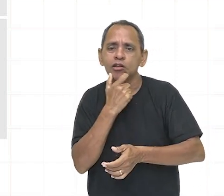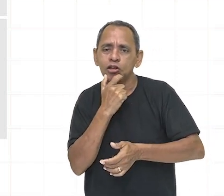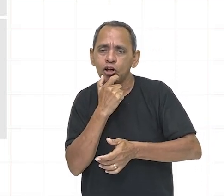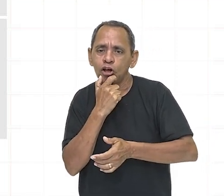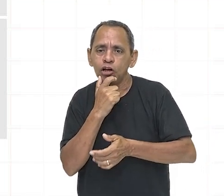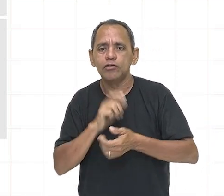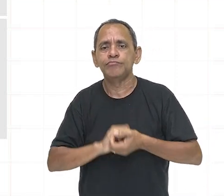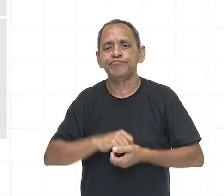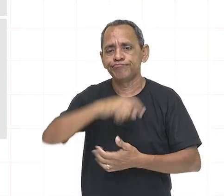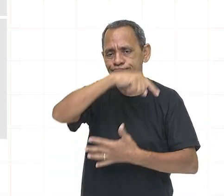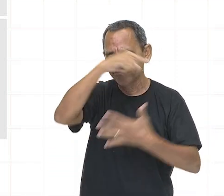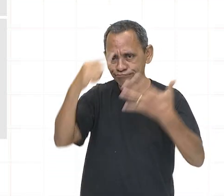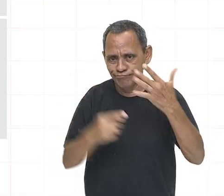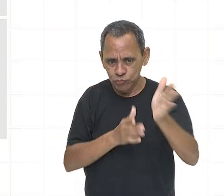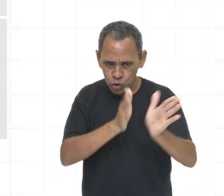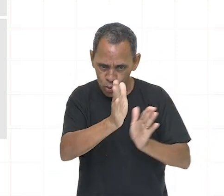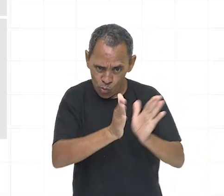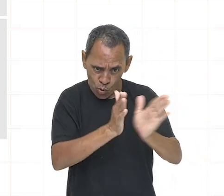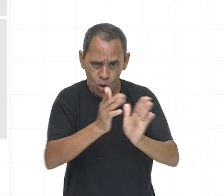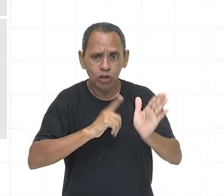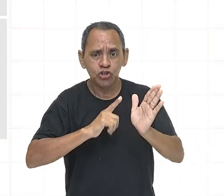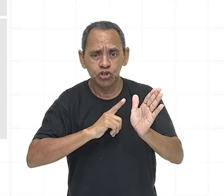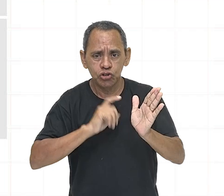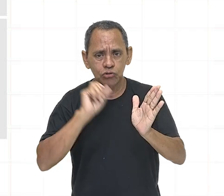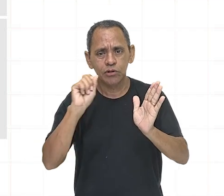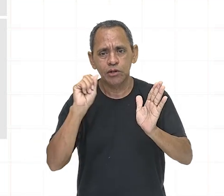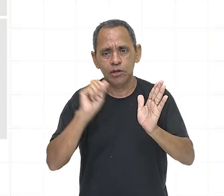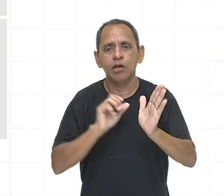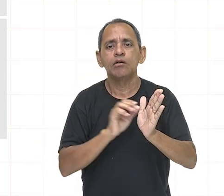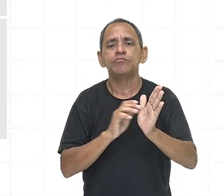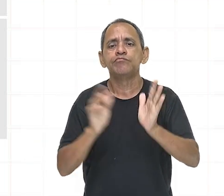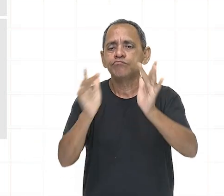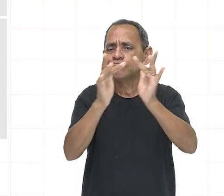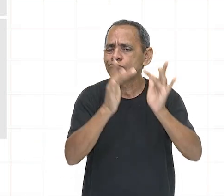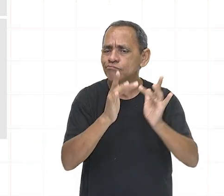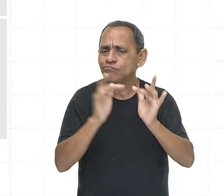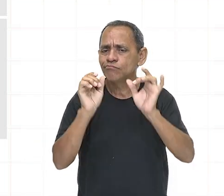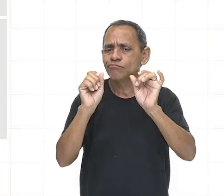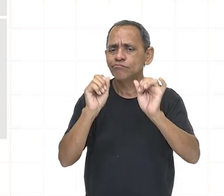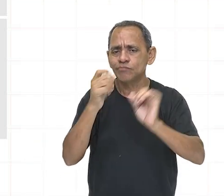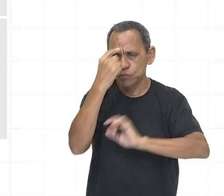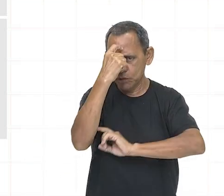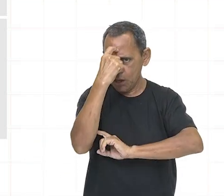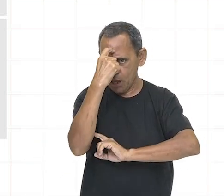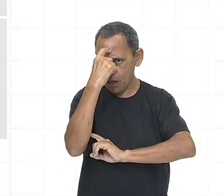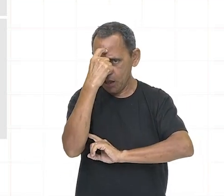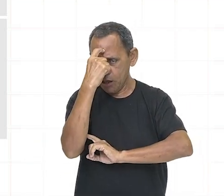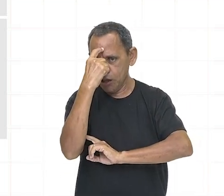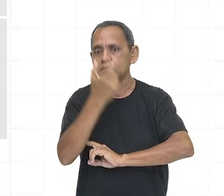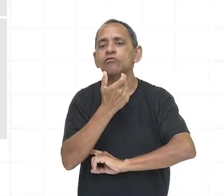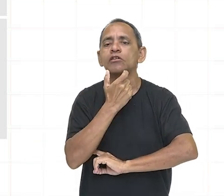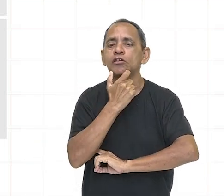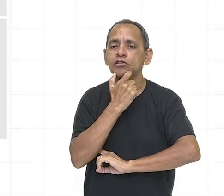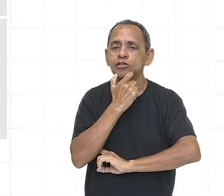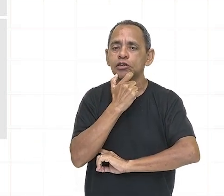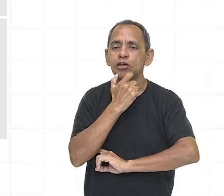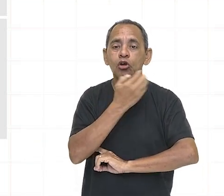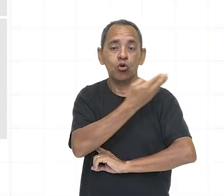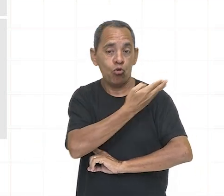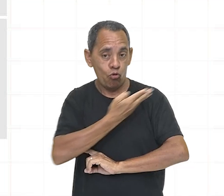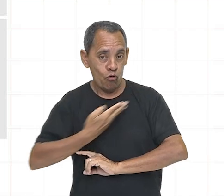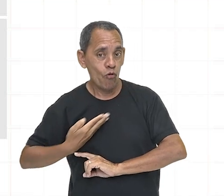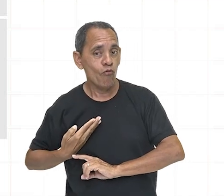aí, em que se tinha um grande contato, na verdade, né, da Índia com a Inglaterra, o